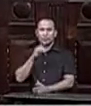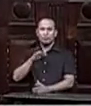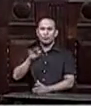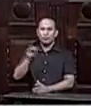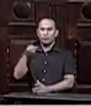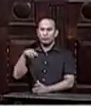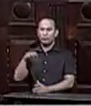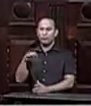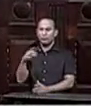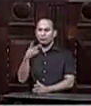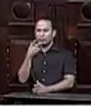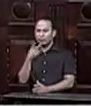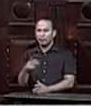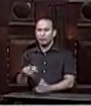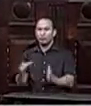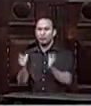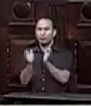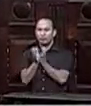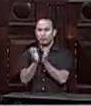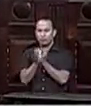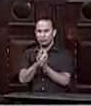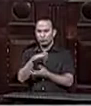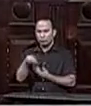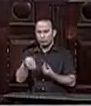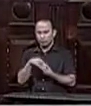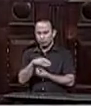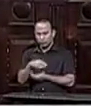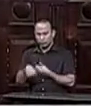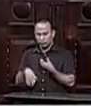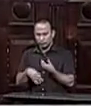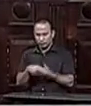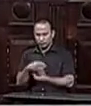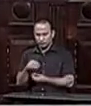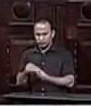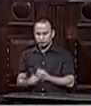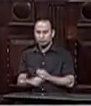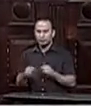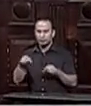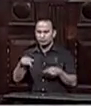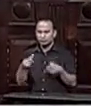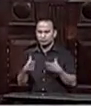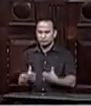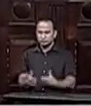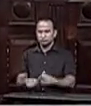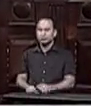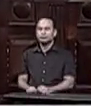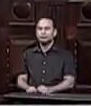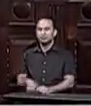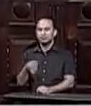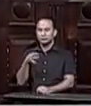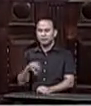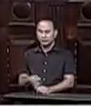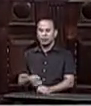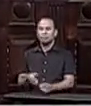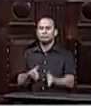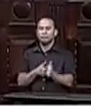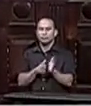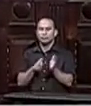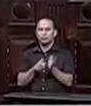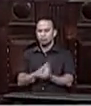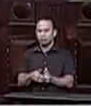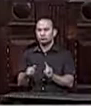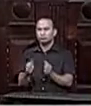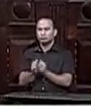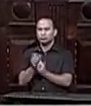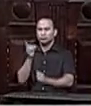dizer que, como membro da Comissão da Frente Parlamentar em Defesa da Educação Física dessa Casa, apoio integralmente, deputado Conte,